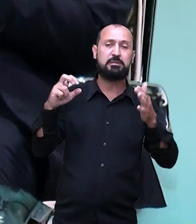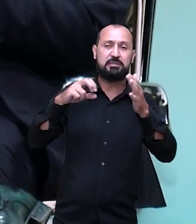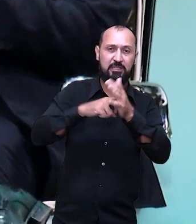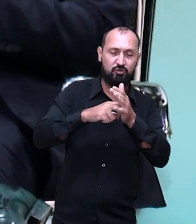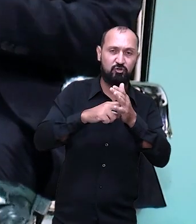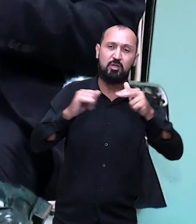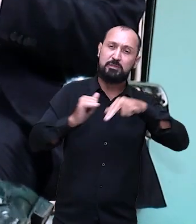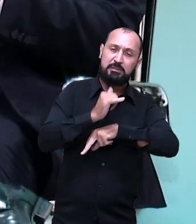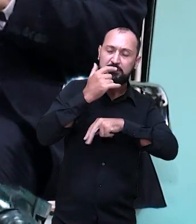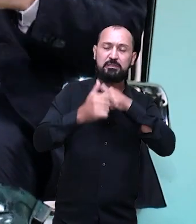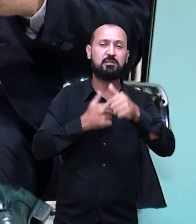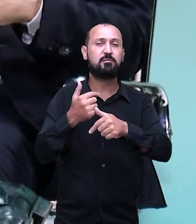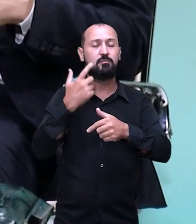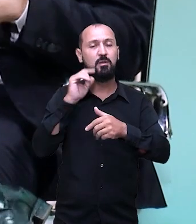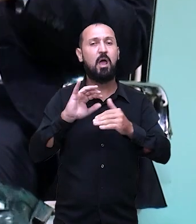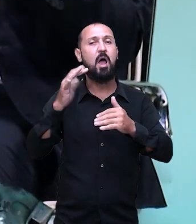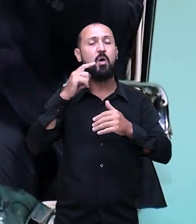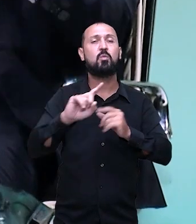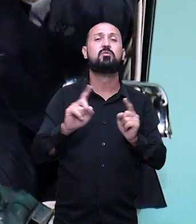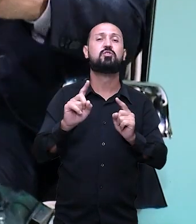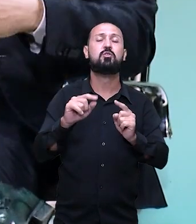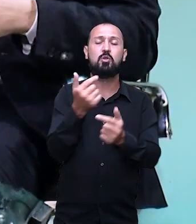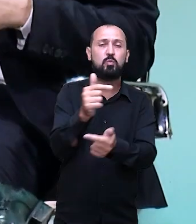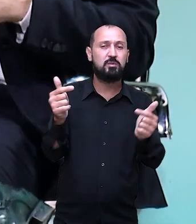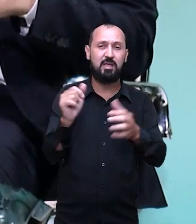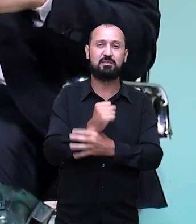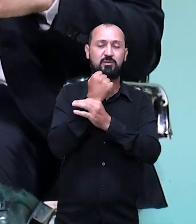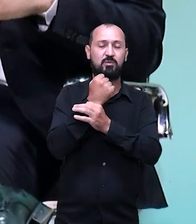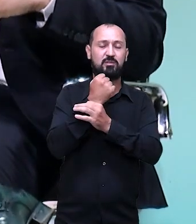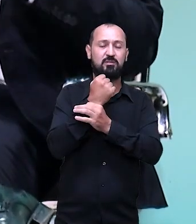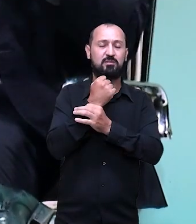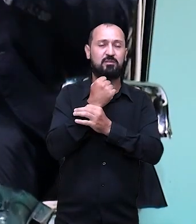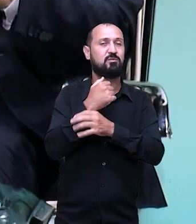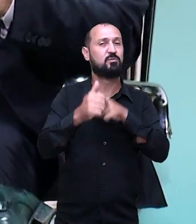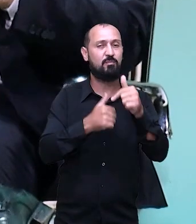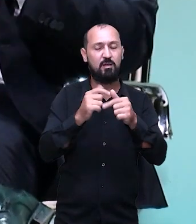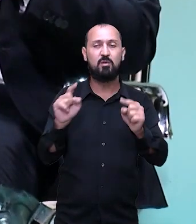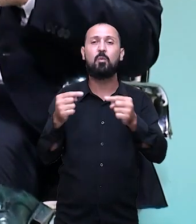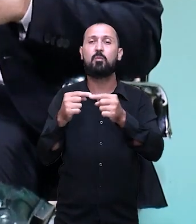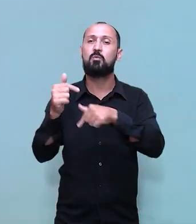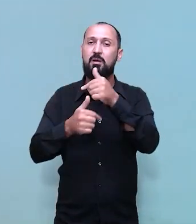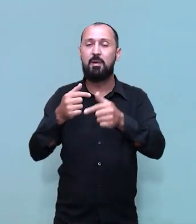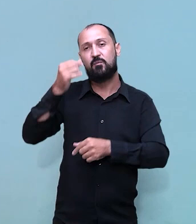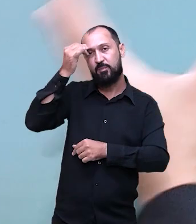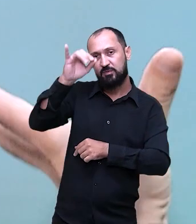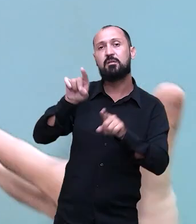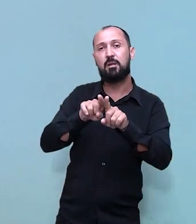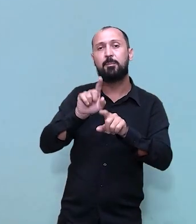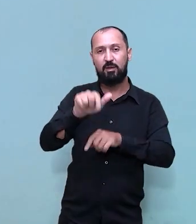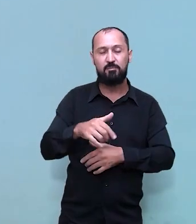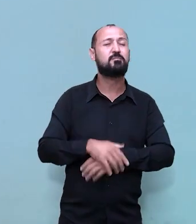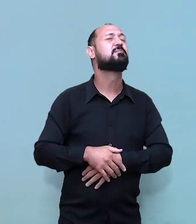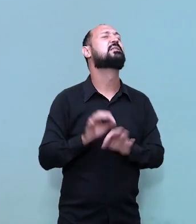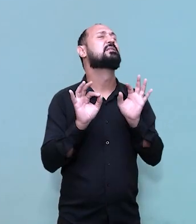e medicina do trabalho. A gente ouve aquelas siglas LTCAT, PCMSO, PPP, vamos